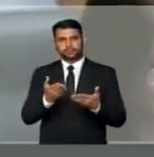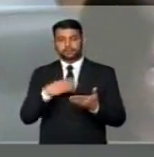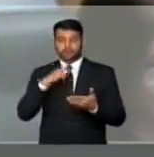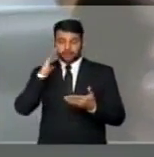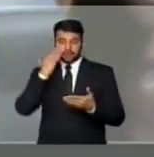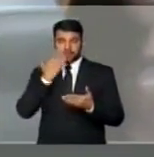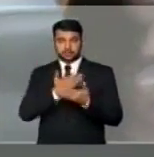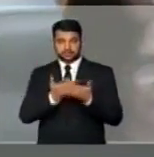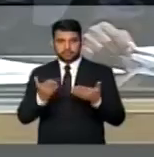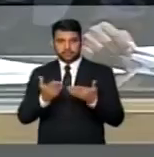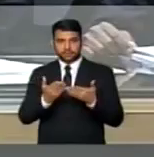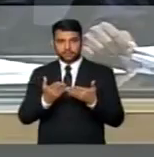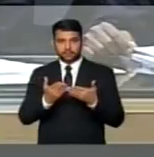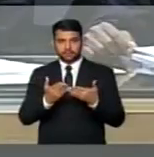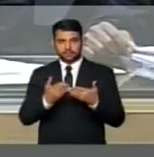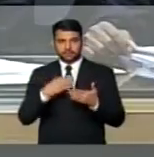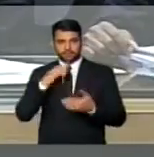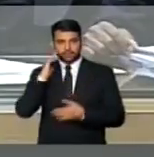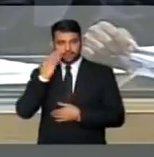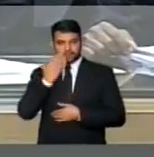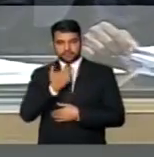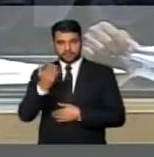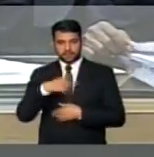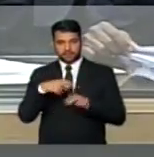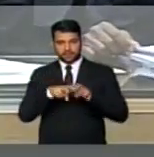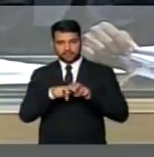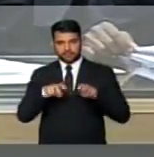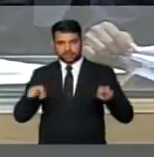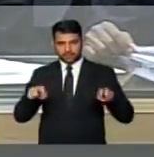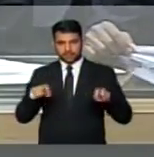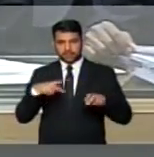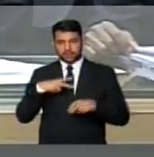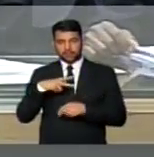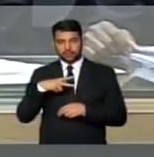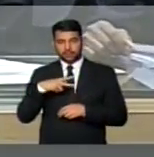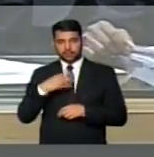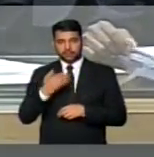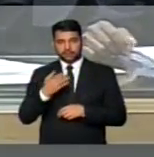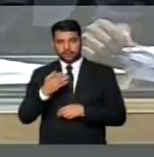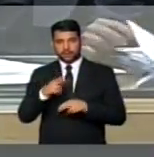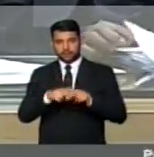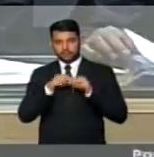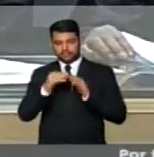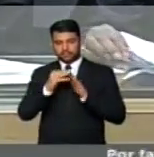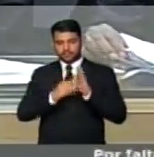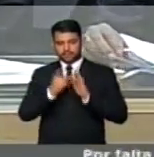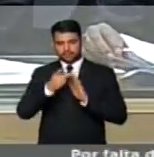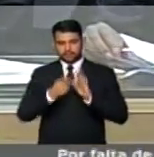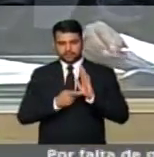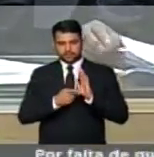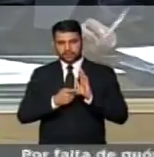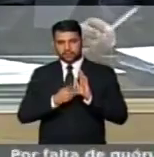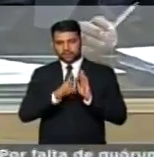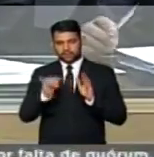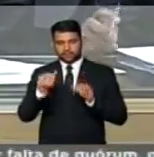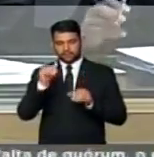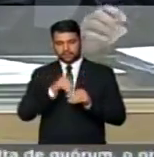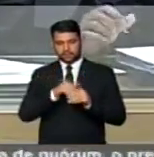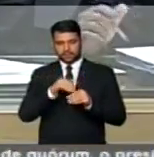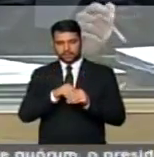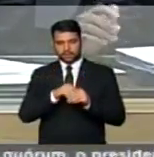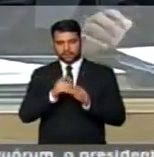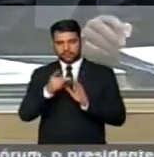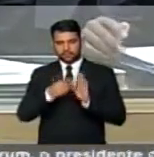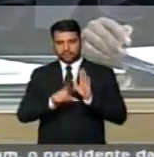quebra entendimento, parlamentar, presidente. O entendimento da mesa, veja bem, a medida provisória, ela foi votada